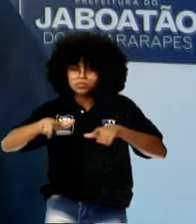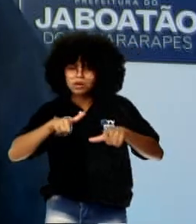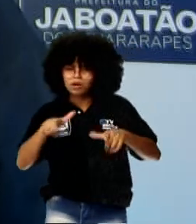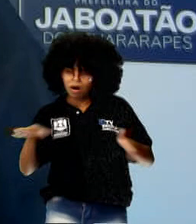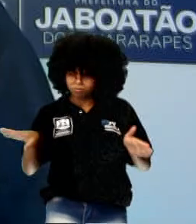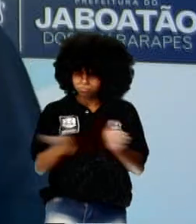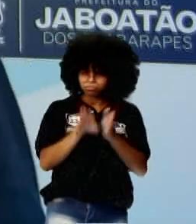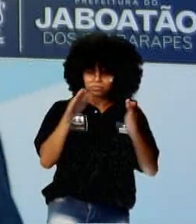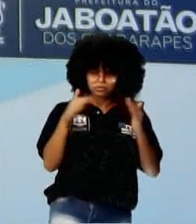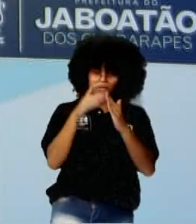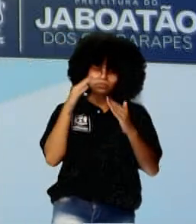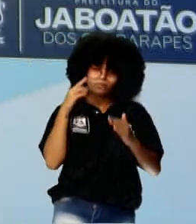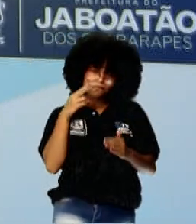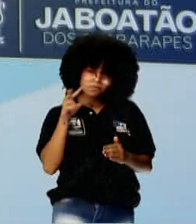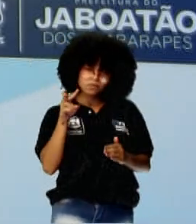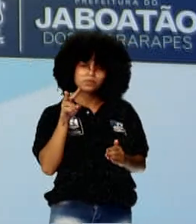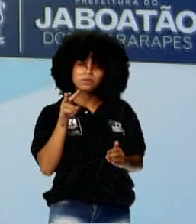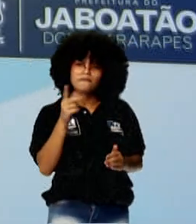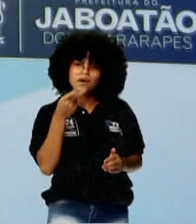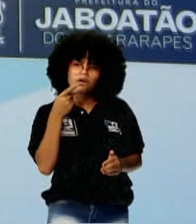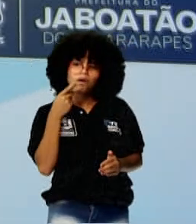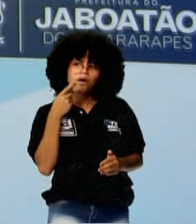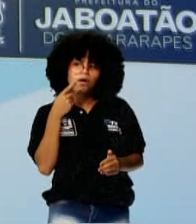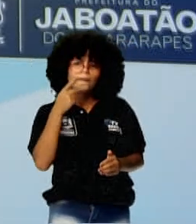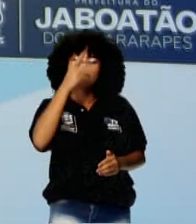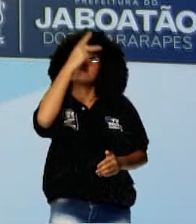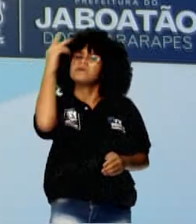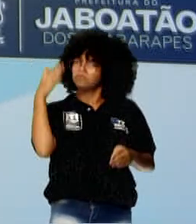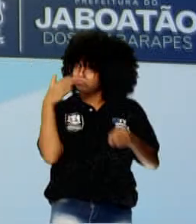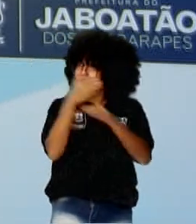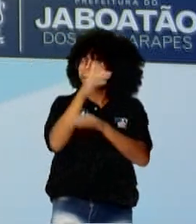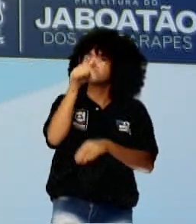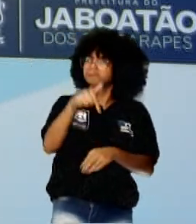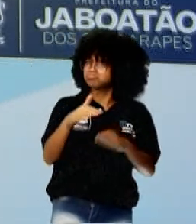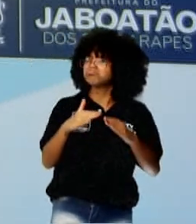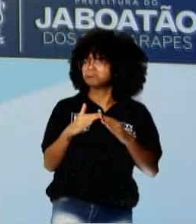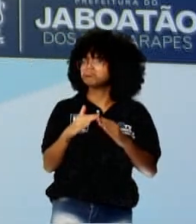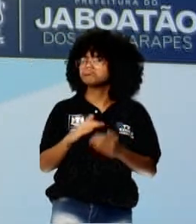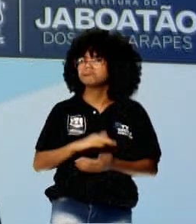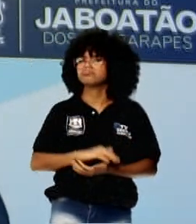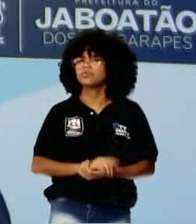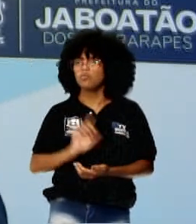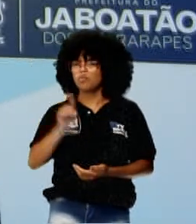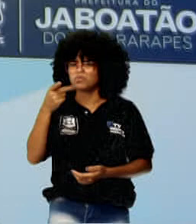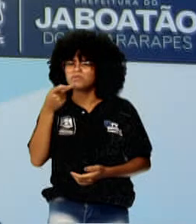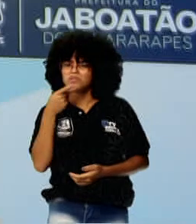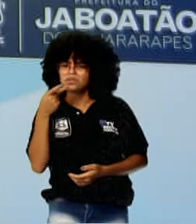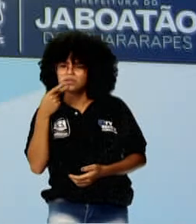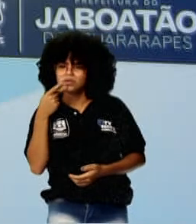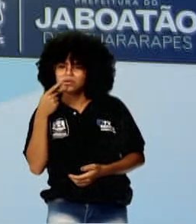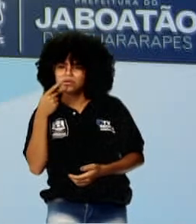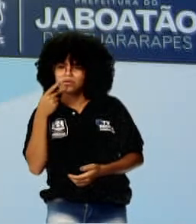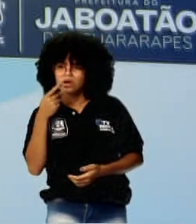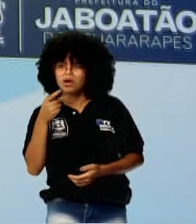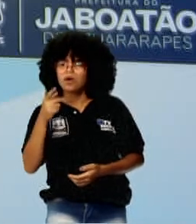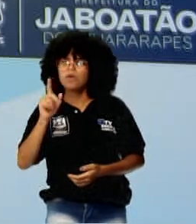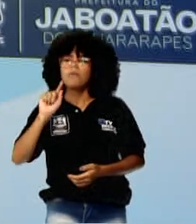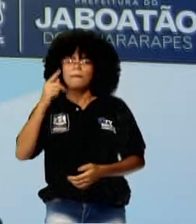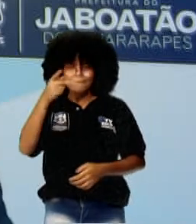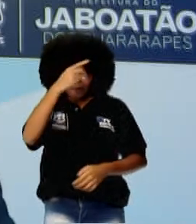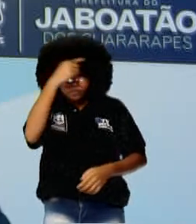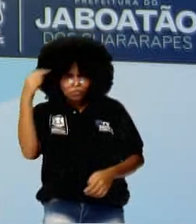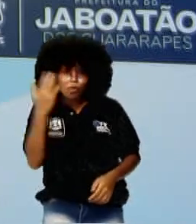chegaram em casa, um deles já disse: alguém entrou aqui. O outro disse: alguém comeu do meu